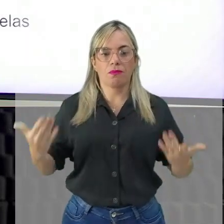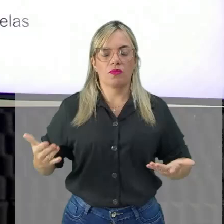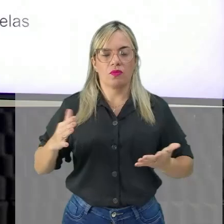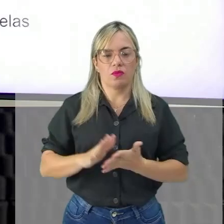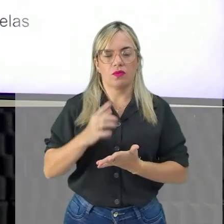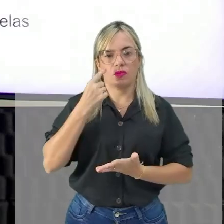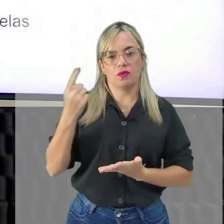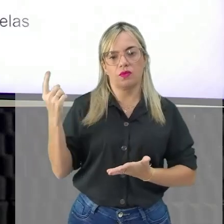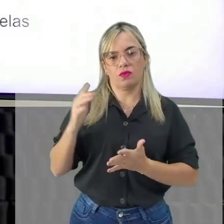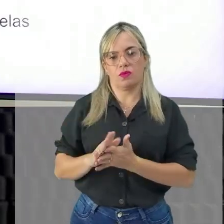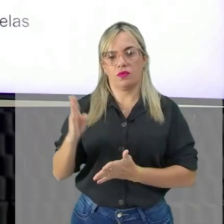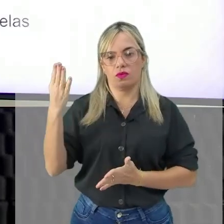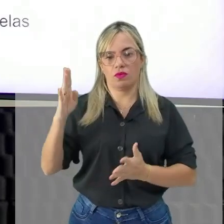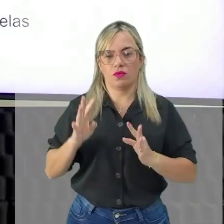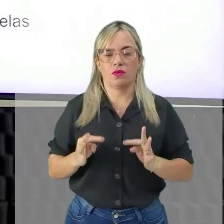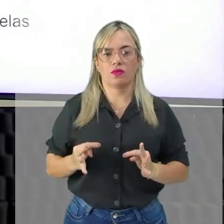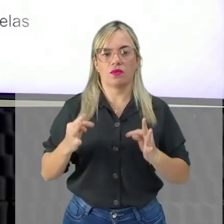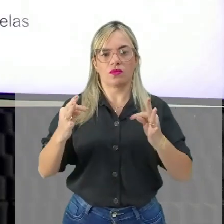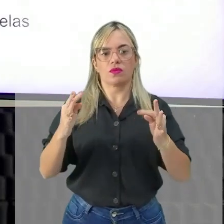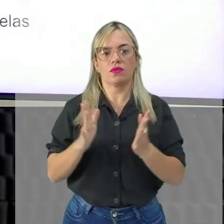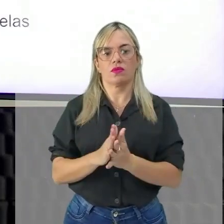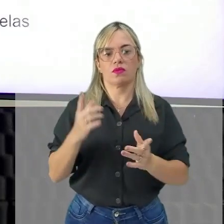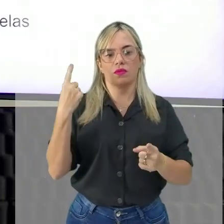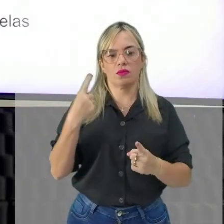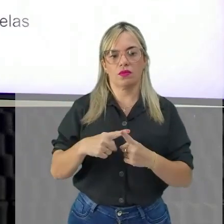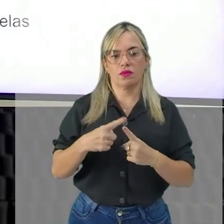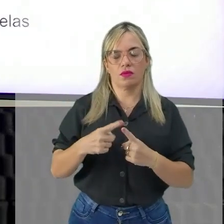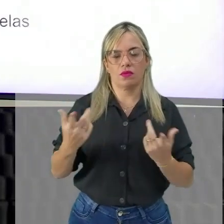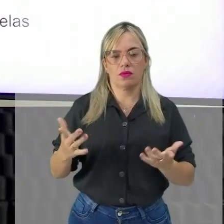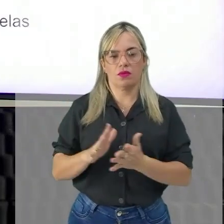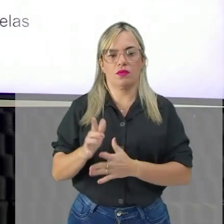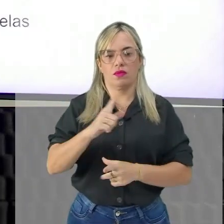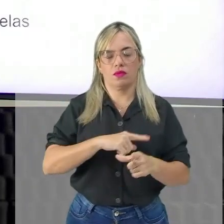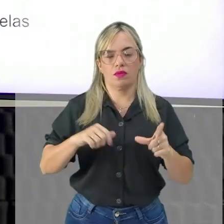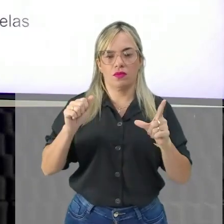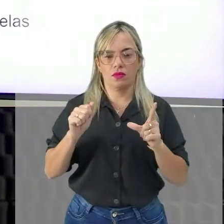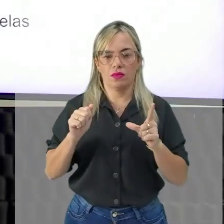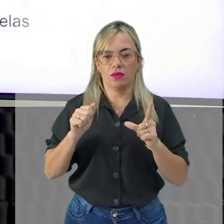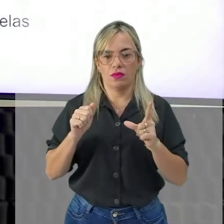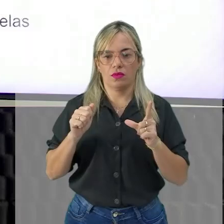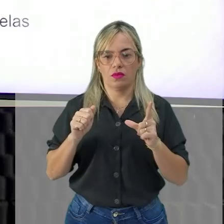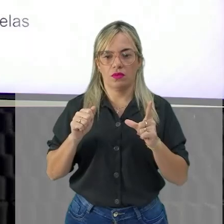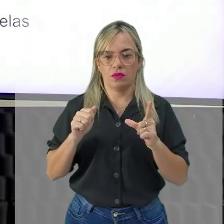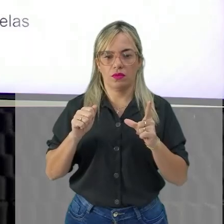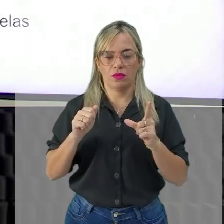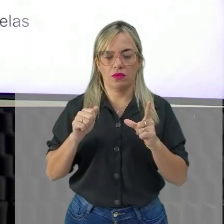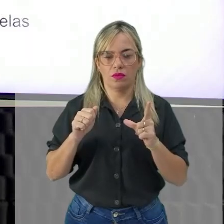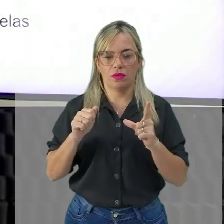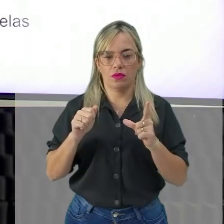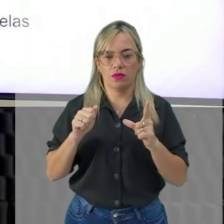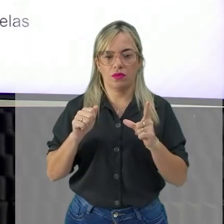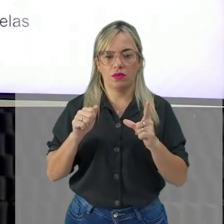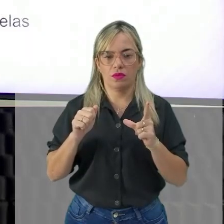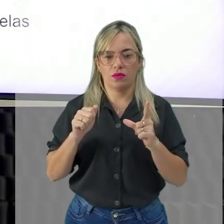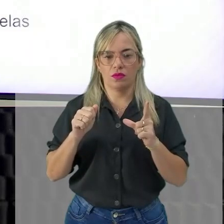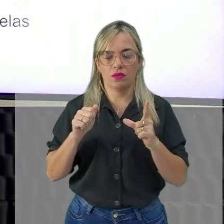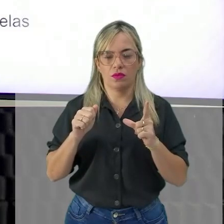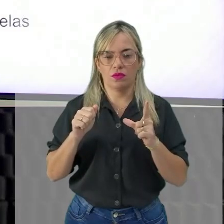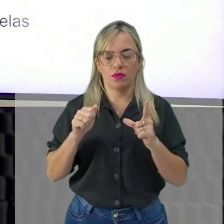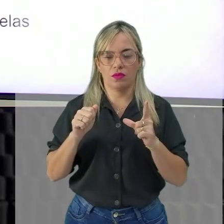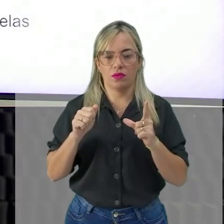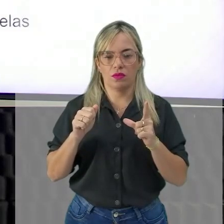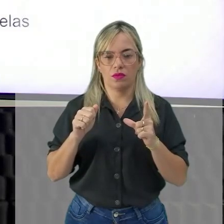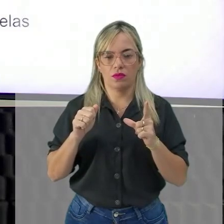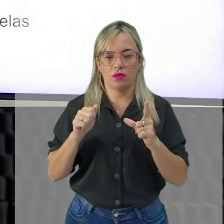Por que é biotecnológico? Letra A. Os micro-organismos utilizados são geneticamente modificados